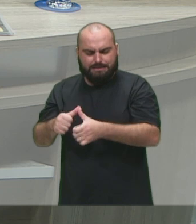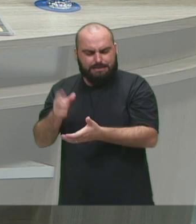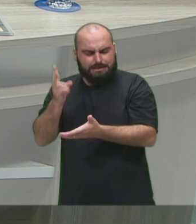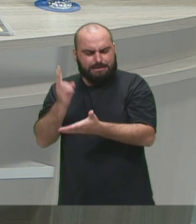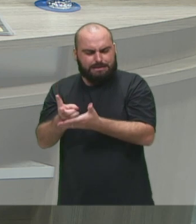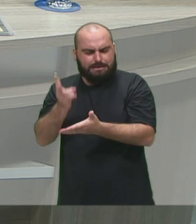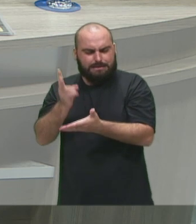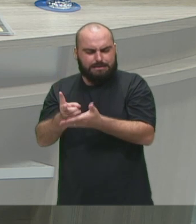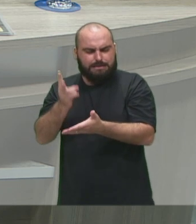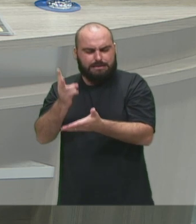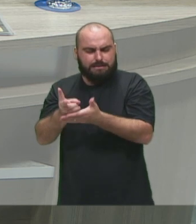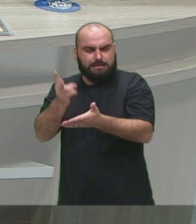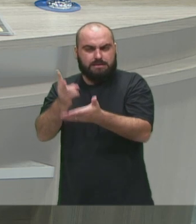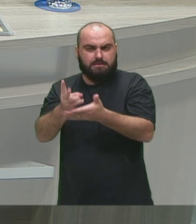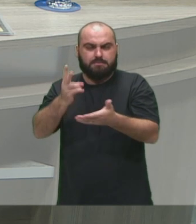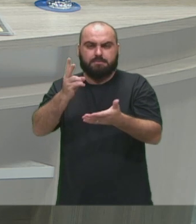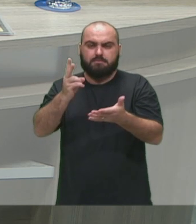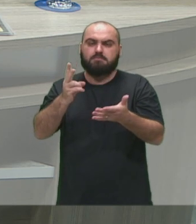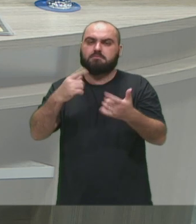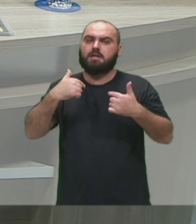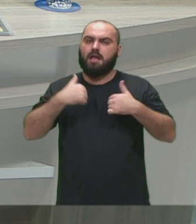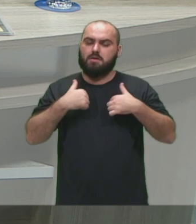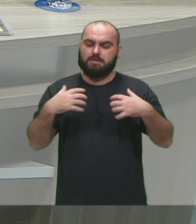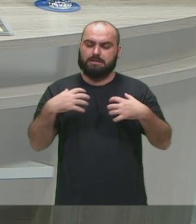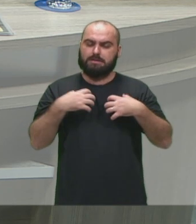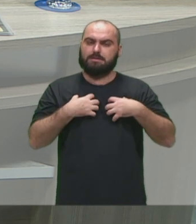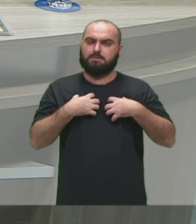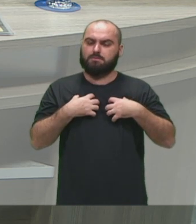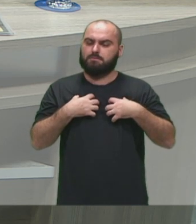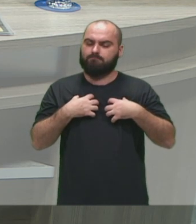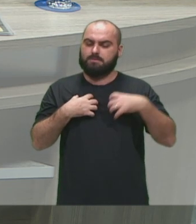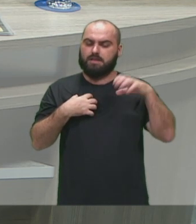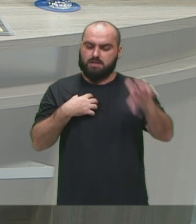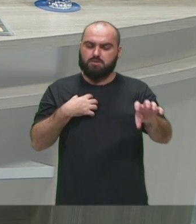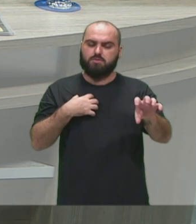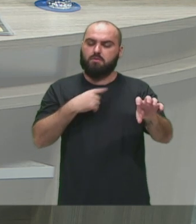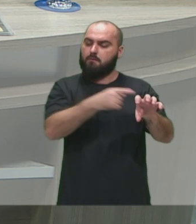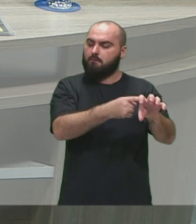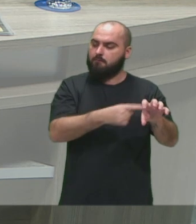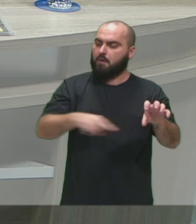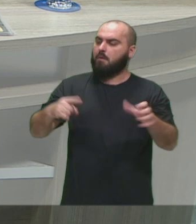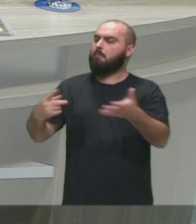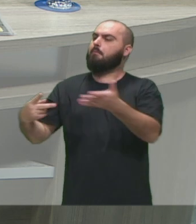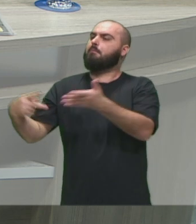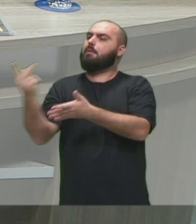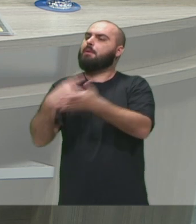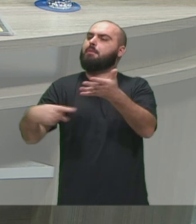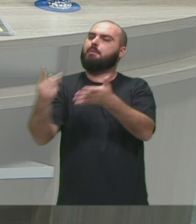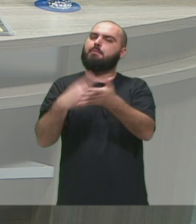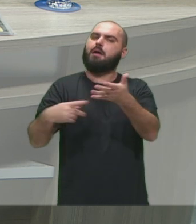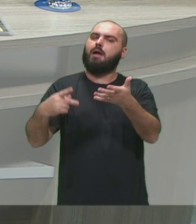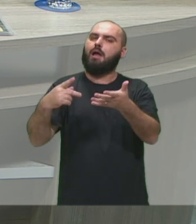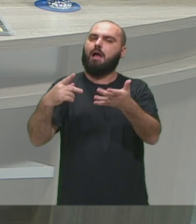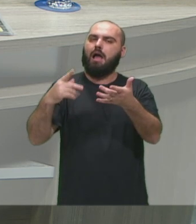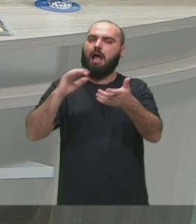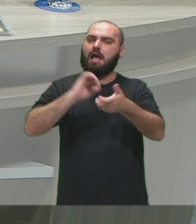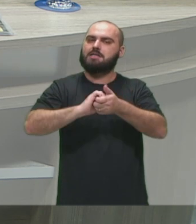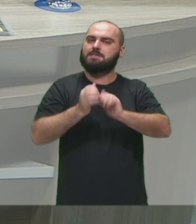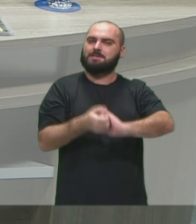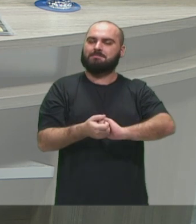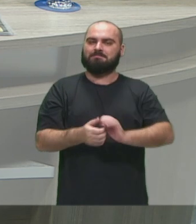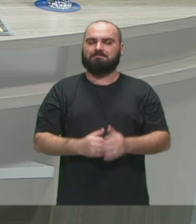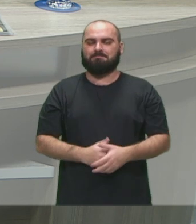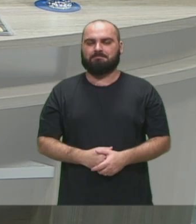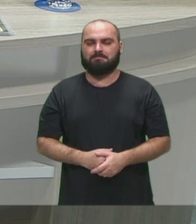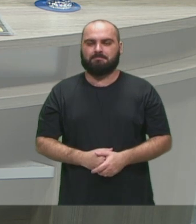dele através da arte. Eu estou sentindo isso, que eu estou perpetuando a minha voz por meio da arte. Onde